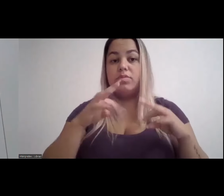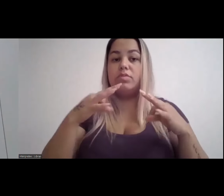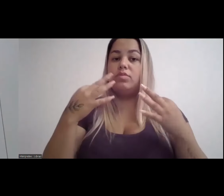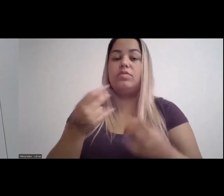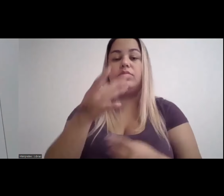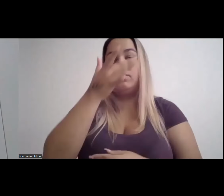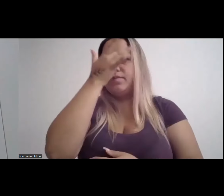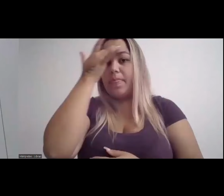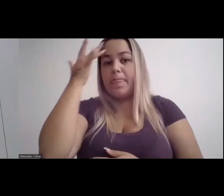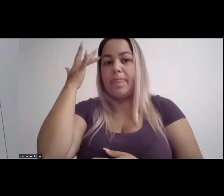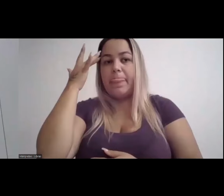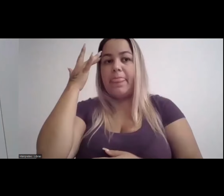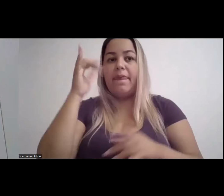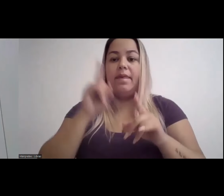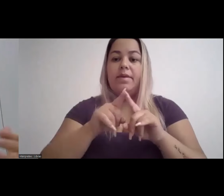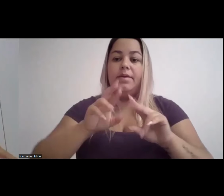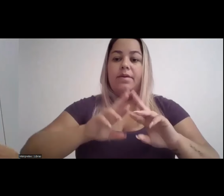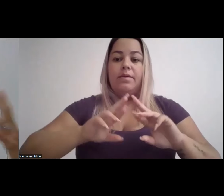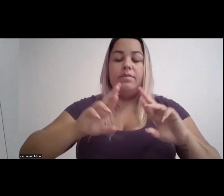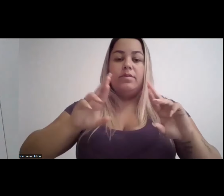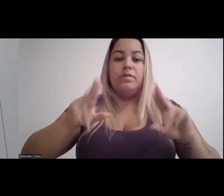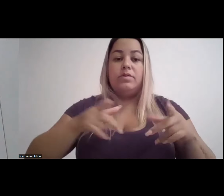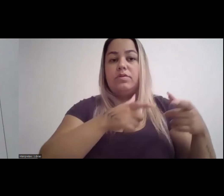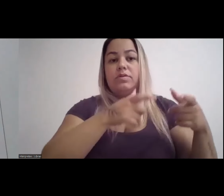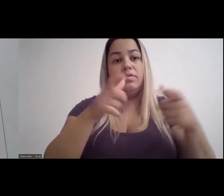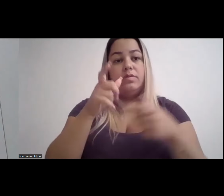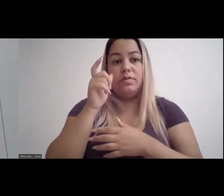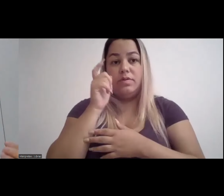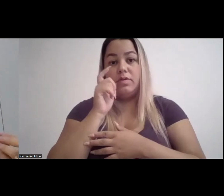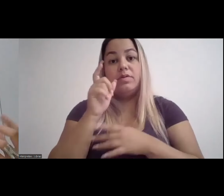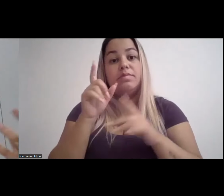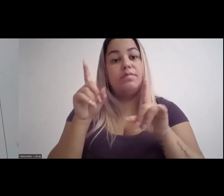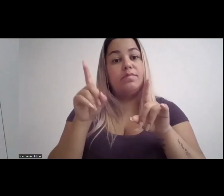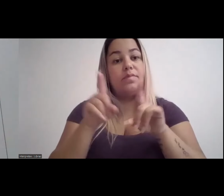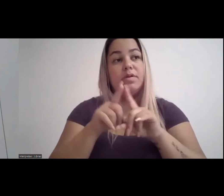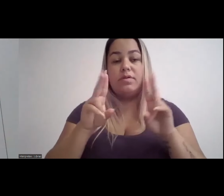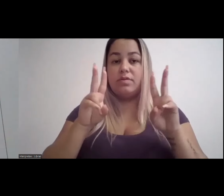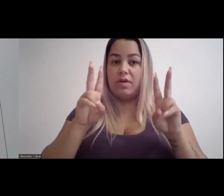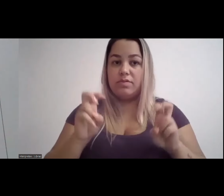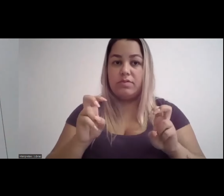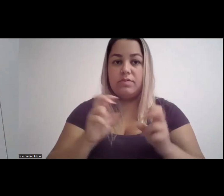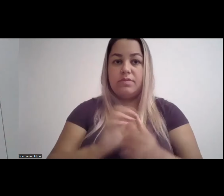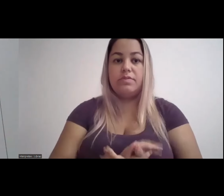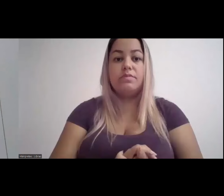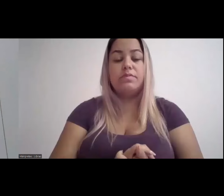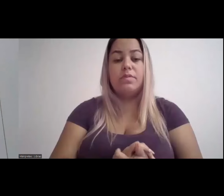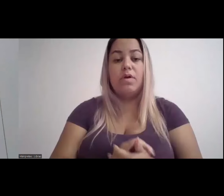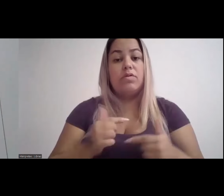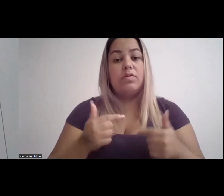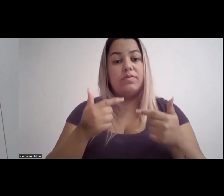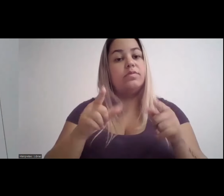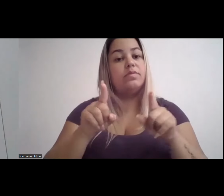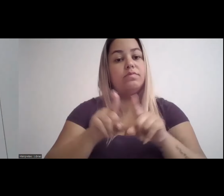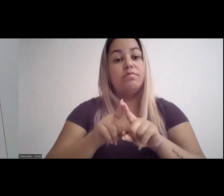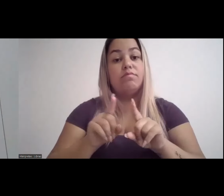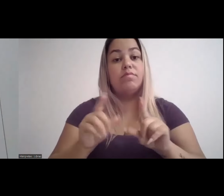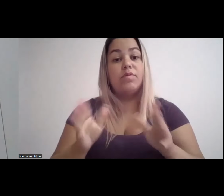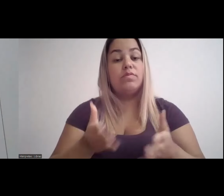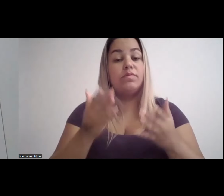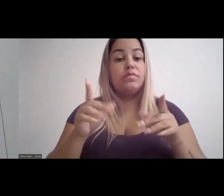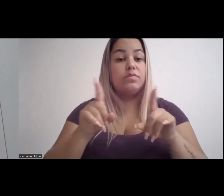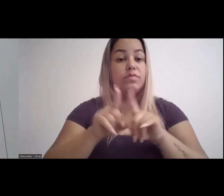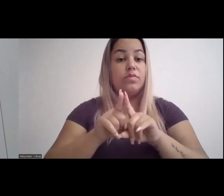pessoas de diferentes lugares interessadas nesse assunto. E esse é um dos grandes desafios também de promoção do desenvolvimento